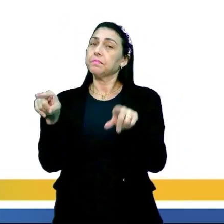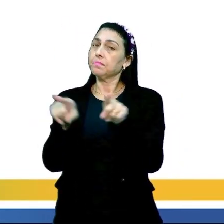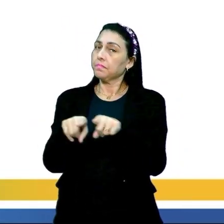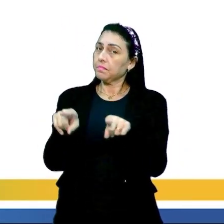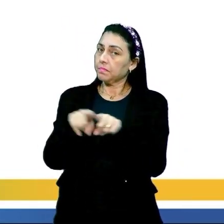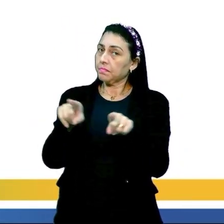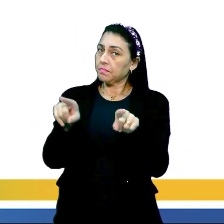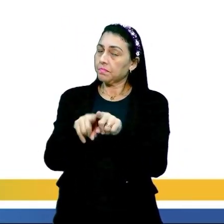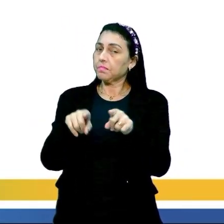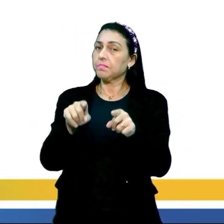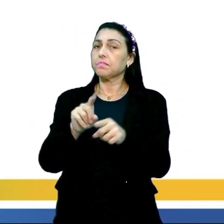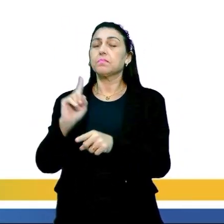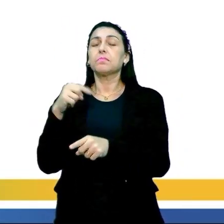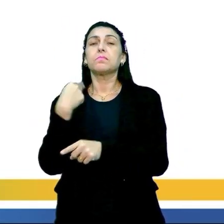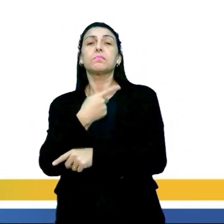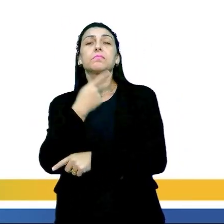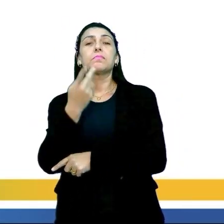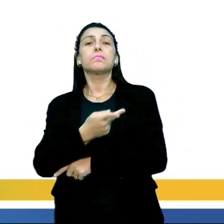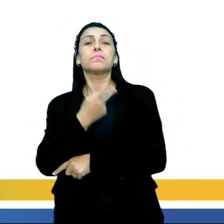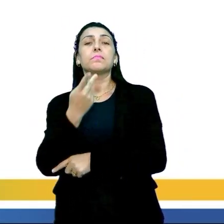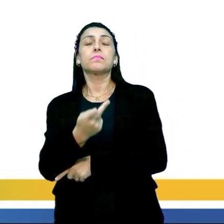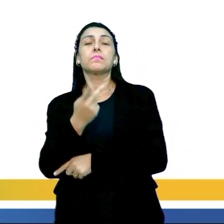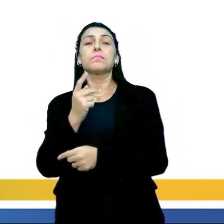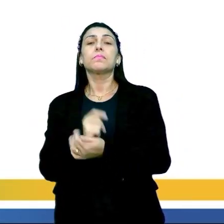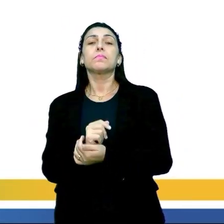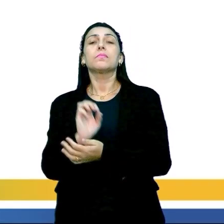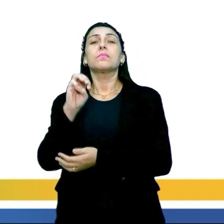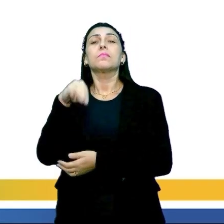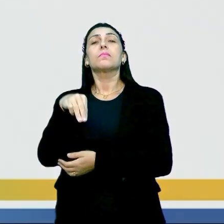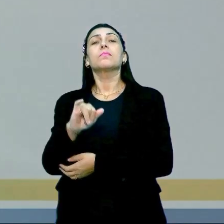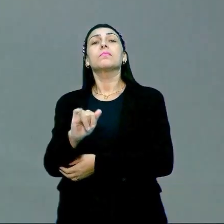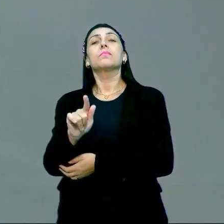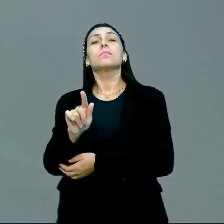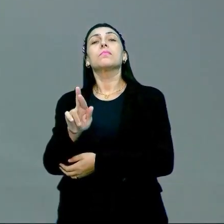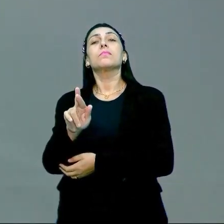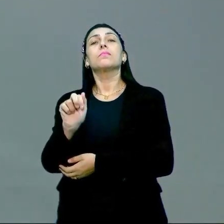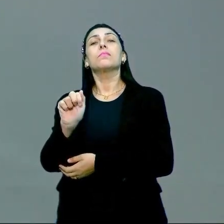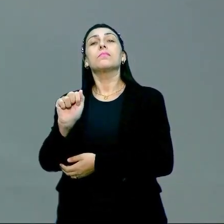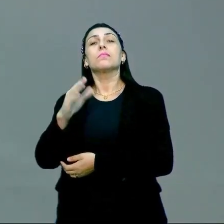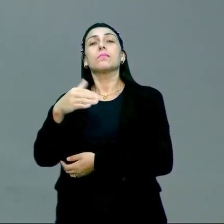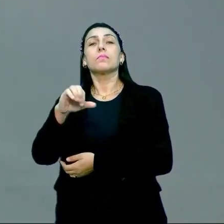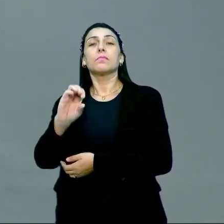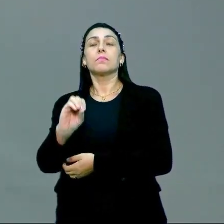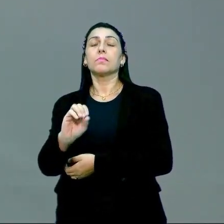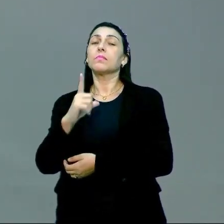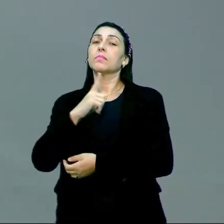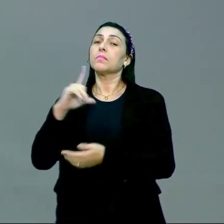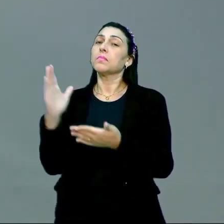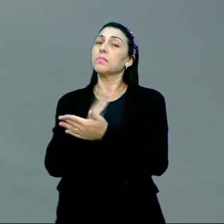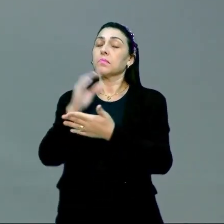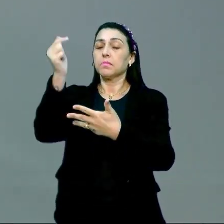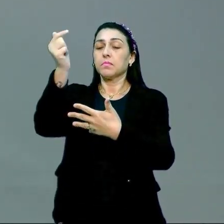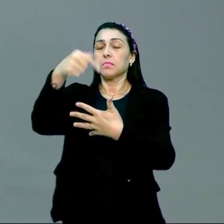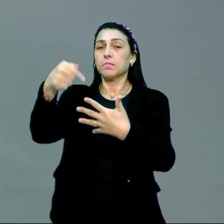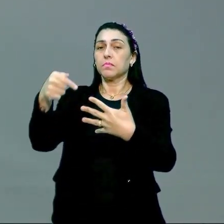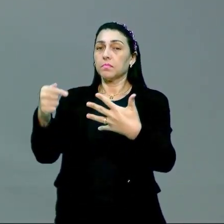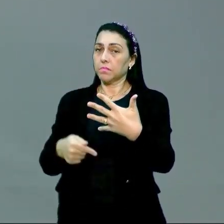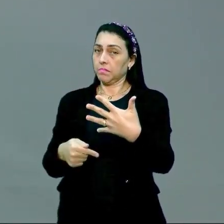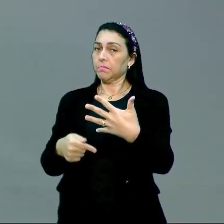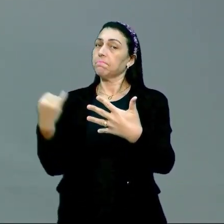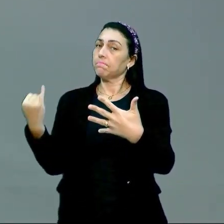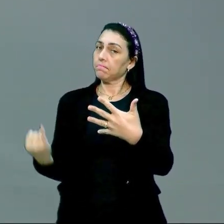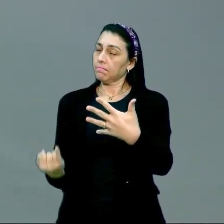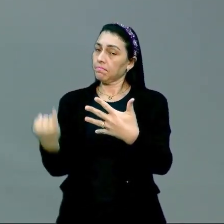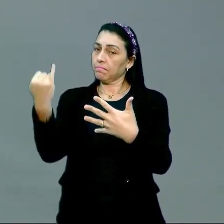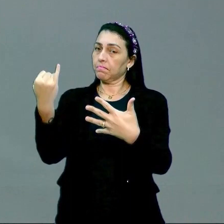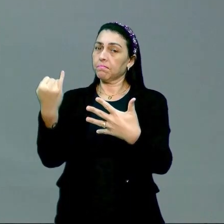também que quando a gente fala de migração, nós temos alguns fatores a serem considerados, né?